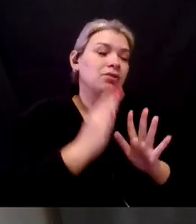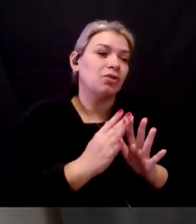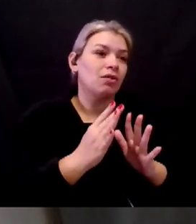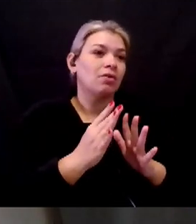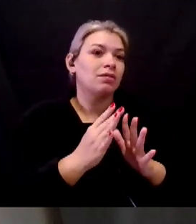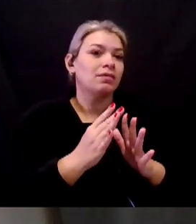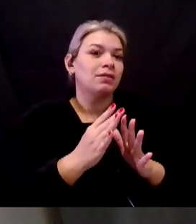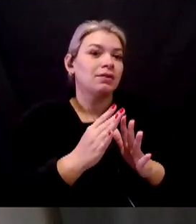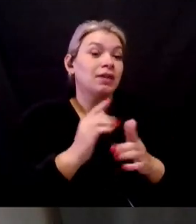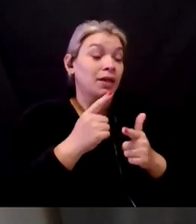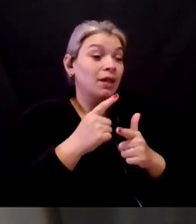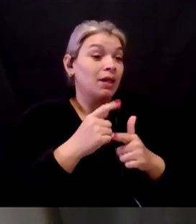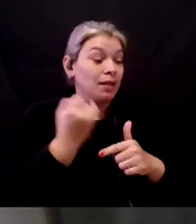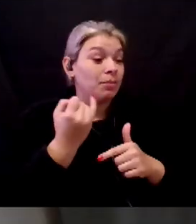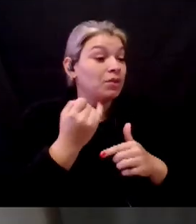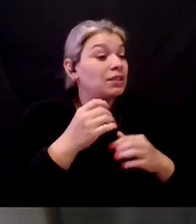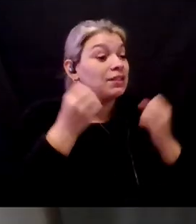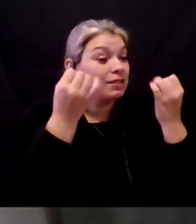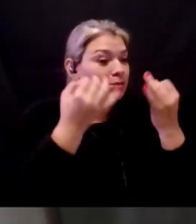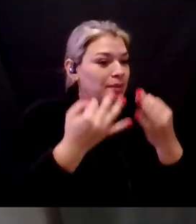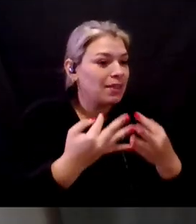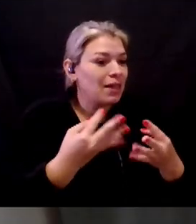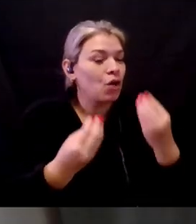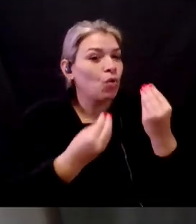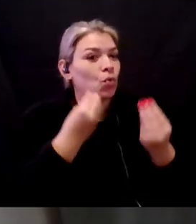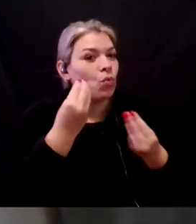do comportamento, né, ela